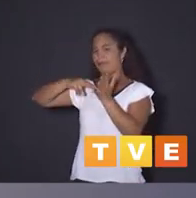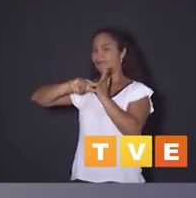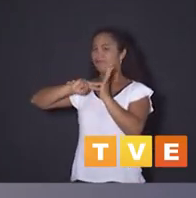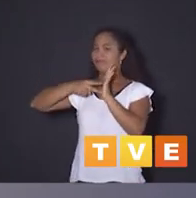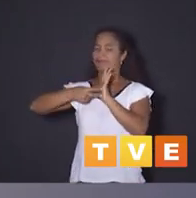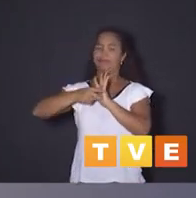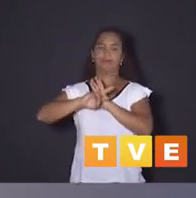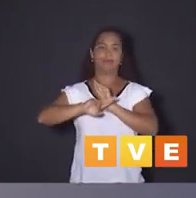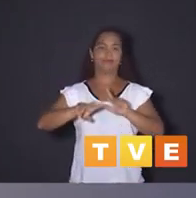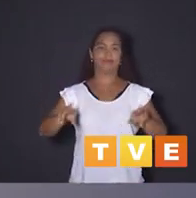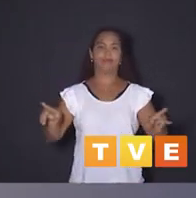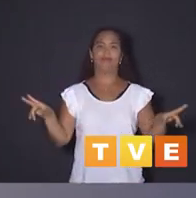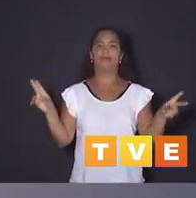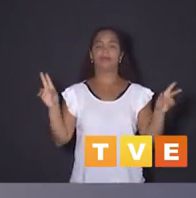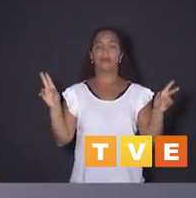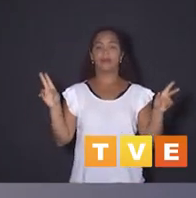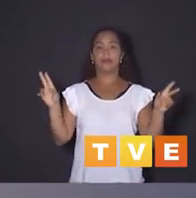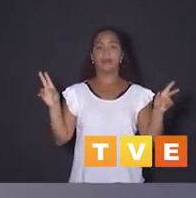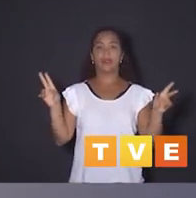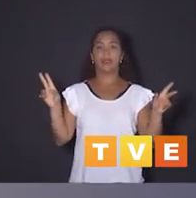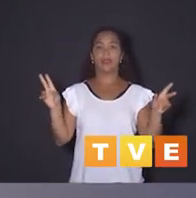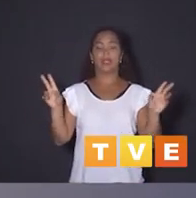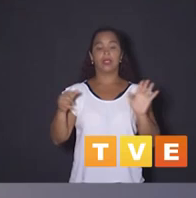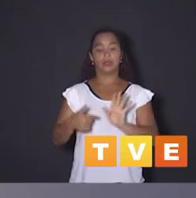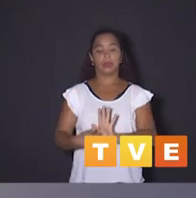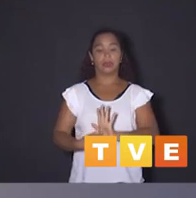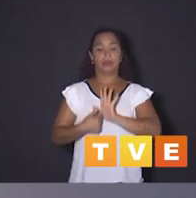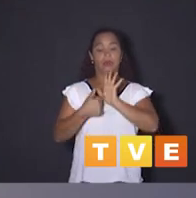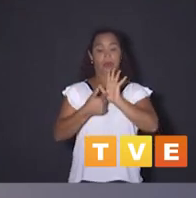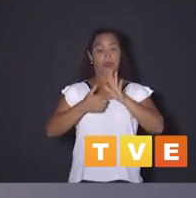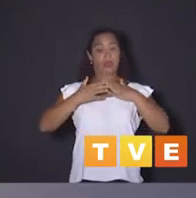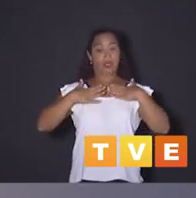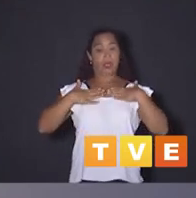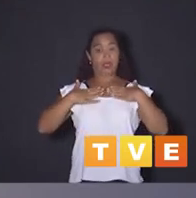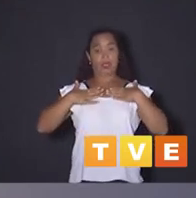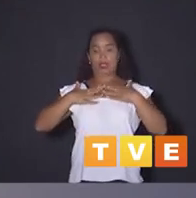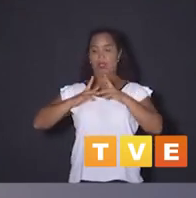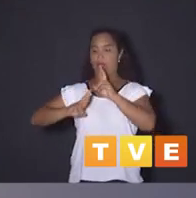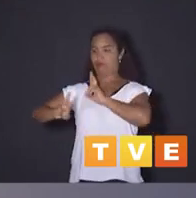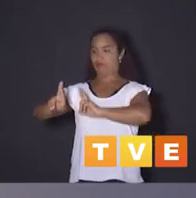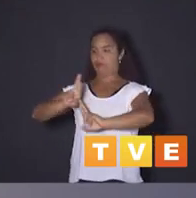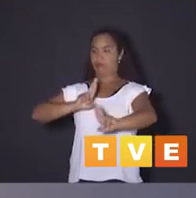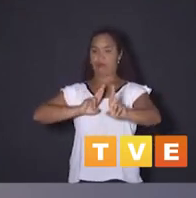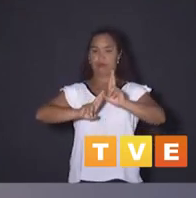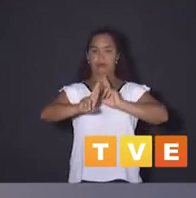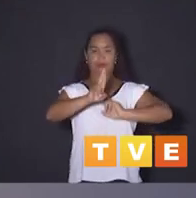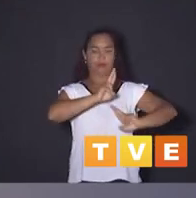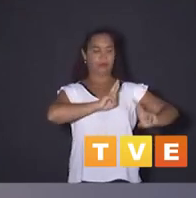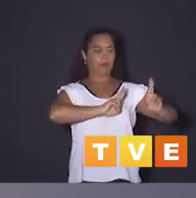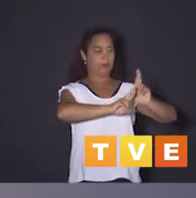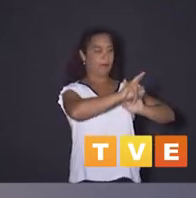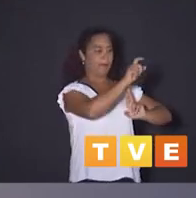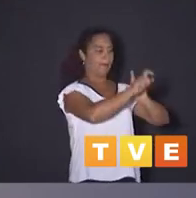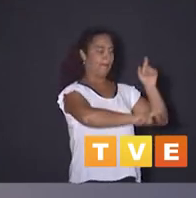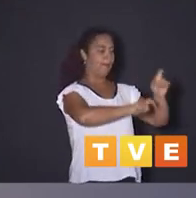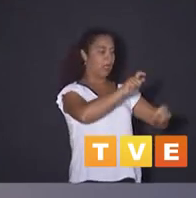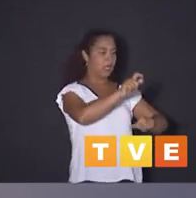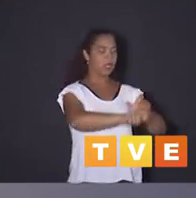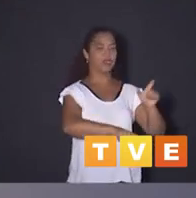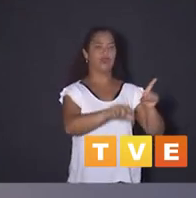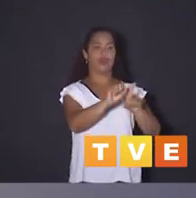agente ratifica a nossa relação com o mundo material com o meio social com as outras pessoas e com